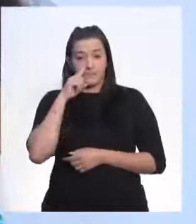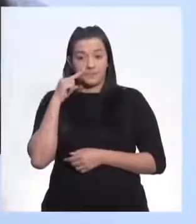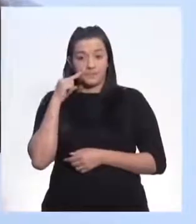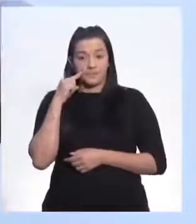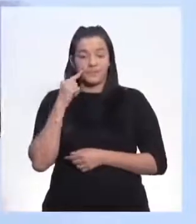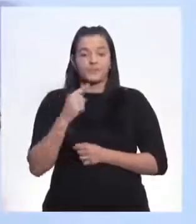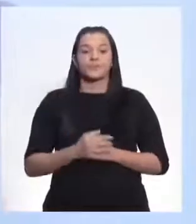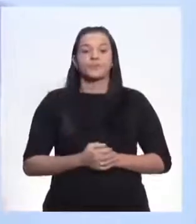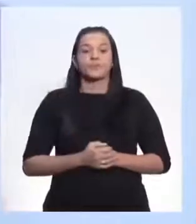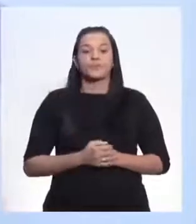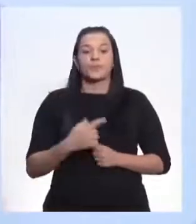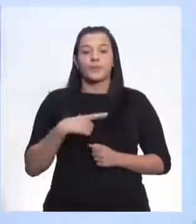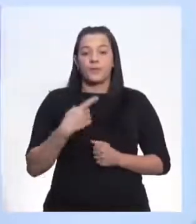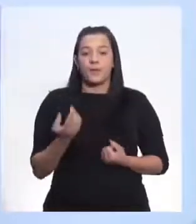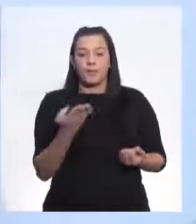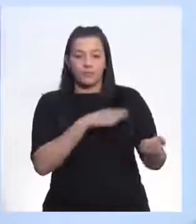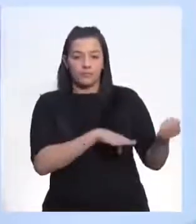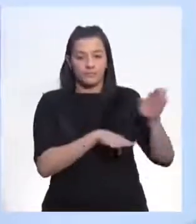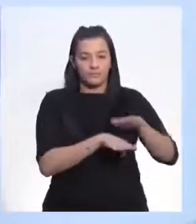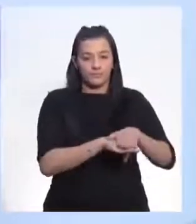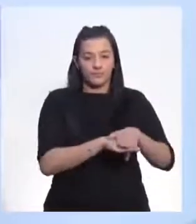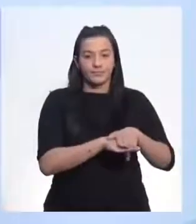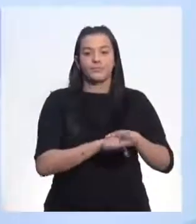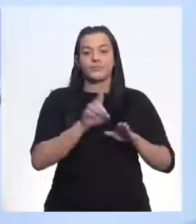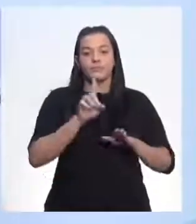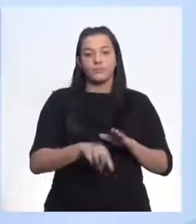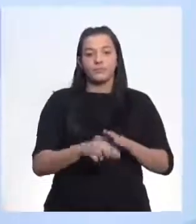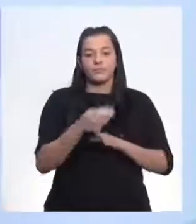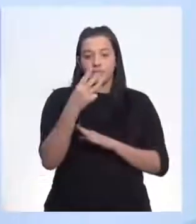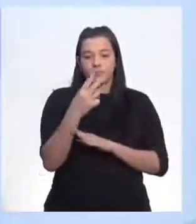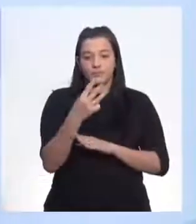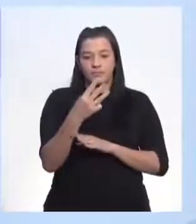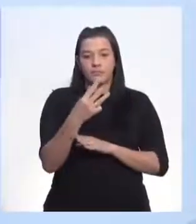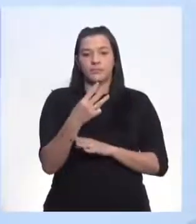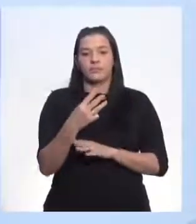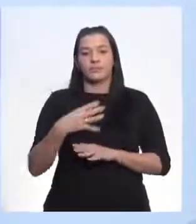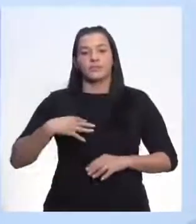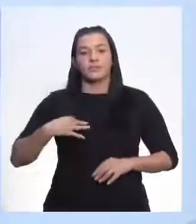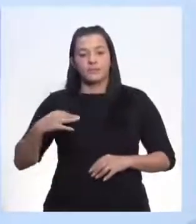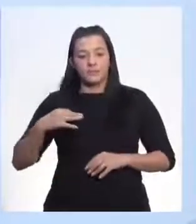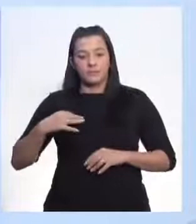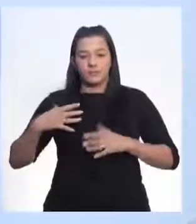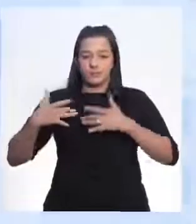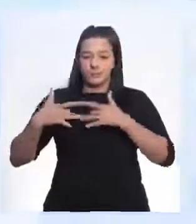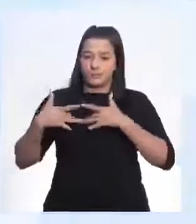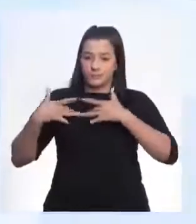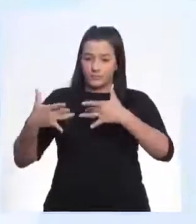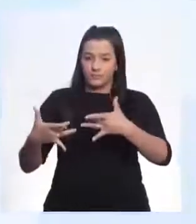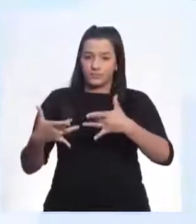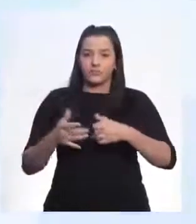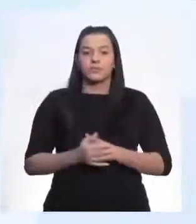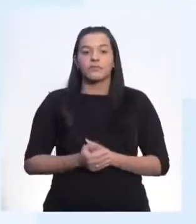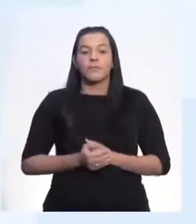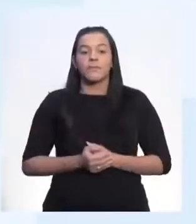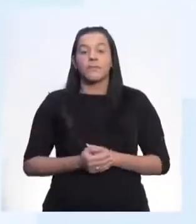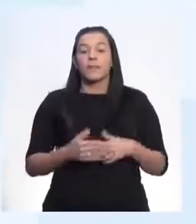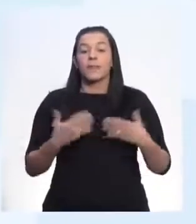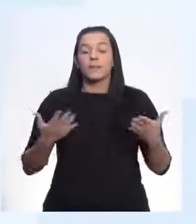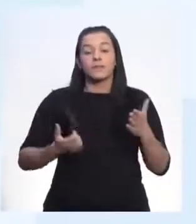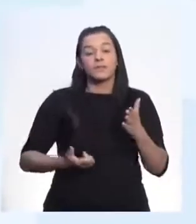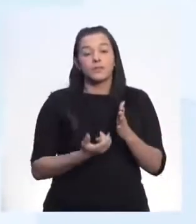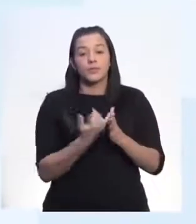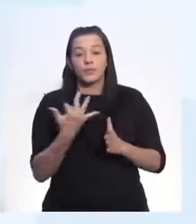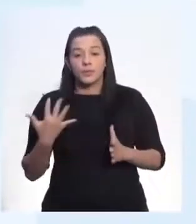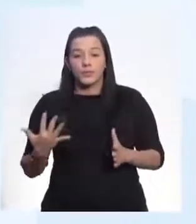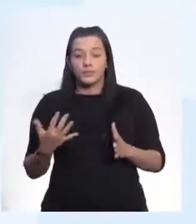Serão empacotadas 3 camisetas para doação. De quantas maneiras diferentes poderão ser